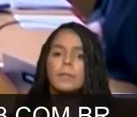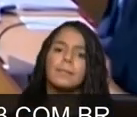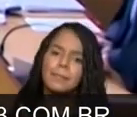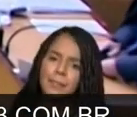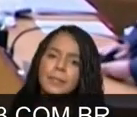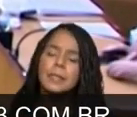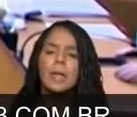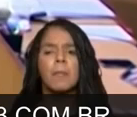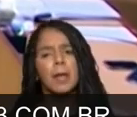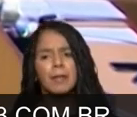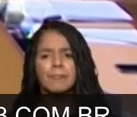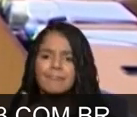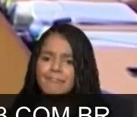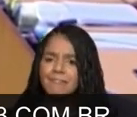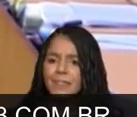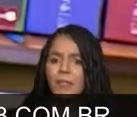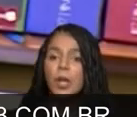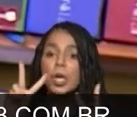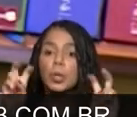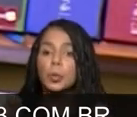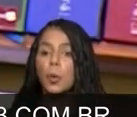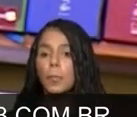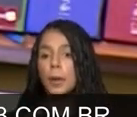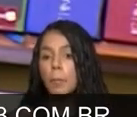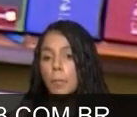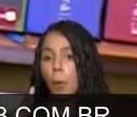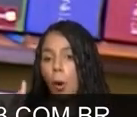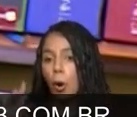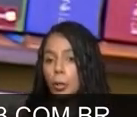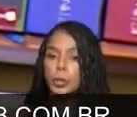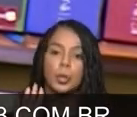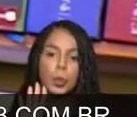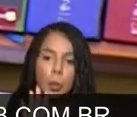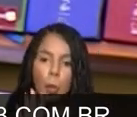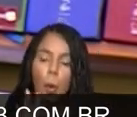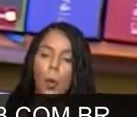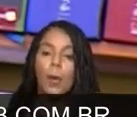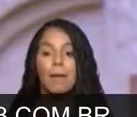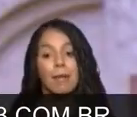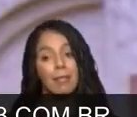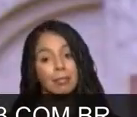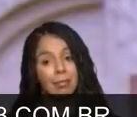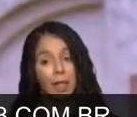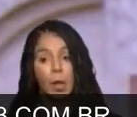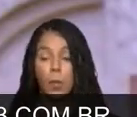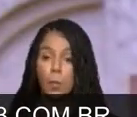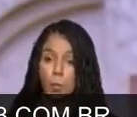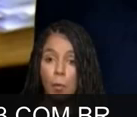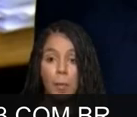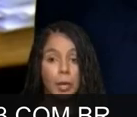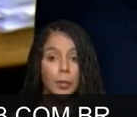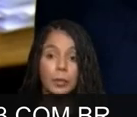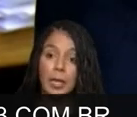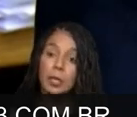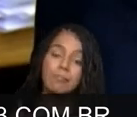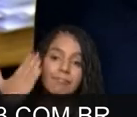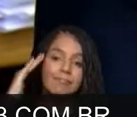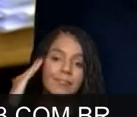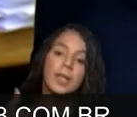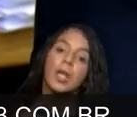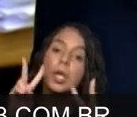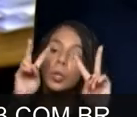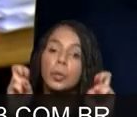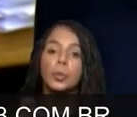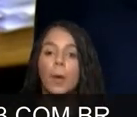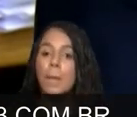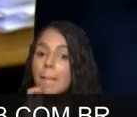também avalia a questão do porte de drogas. Até o momento, o entendimento da maioria dos ministros fica restrito à maconha